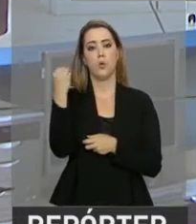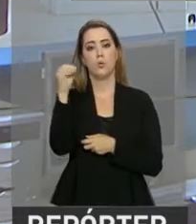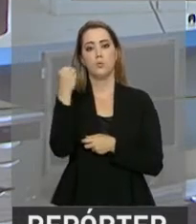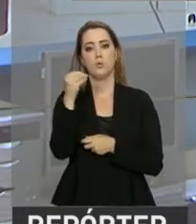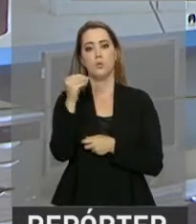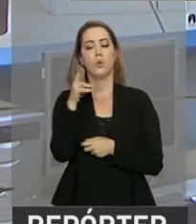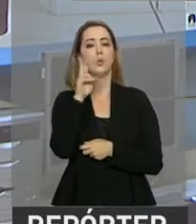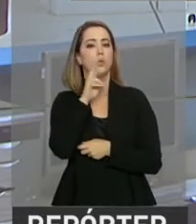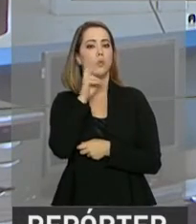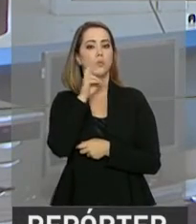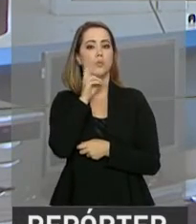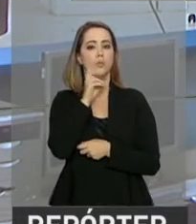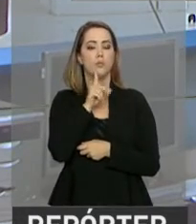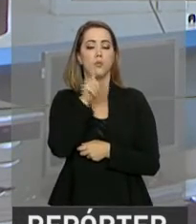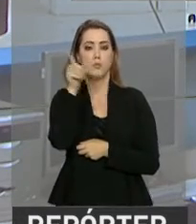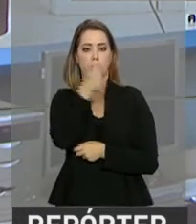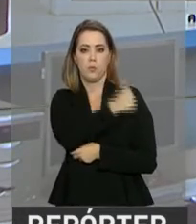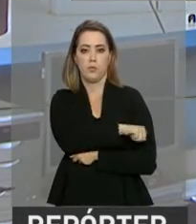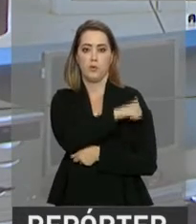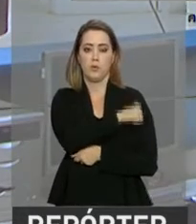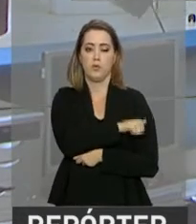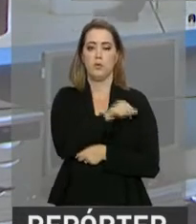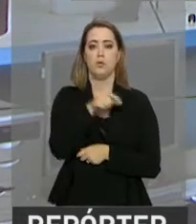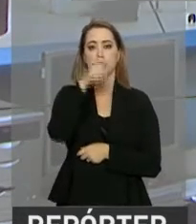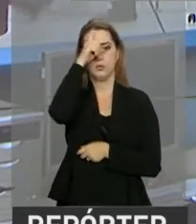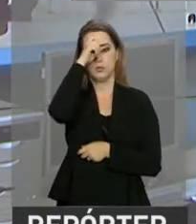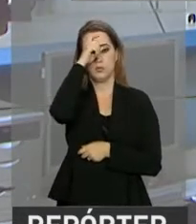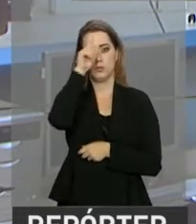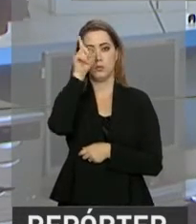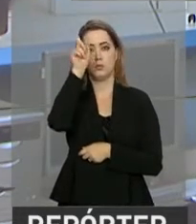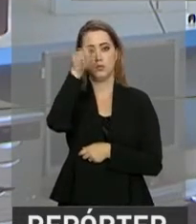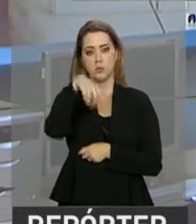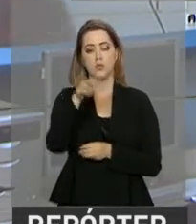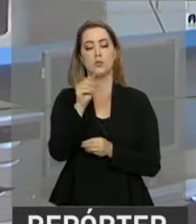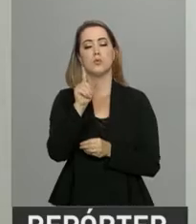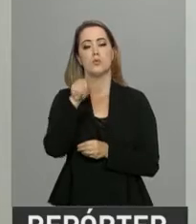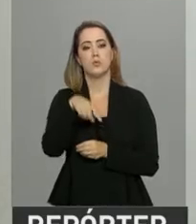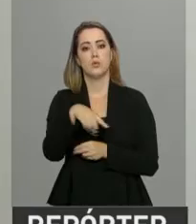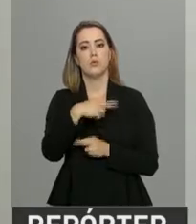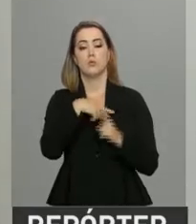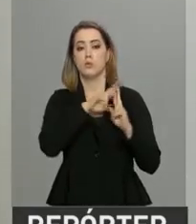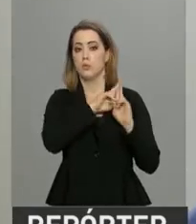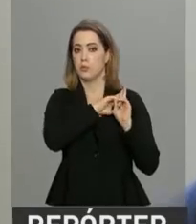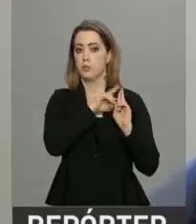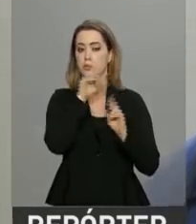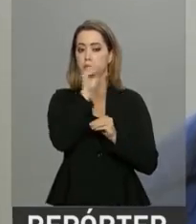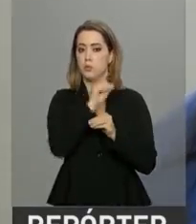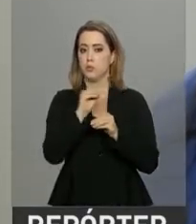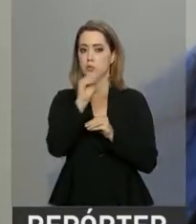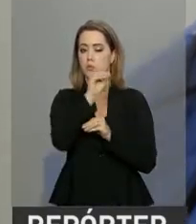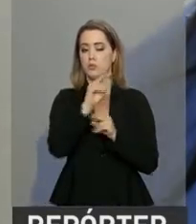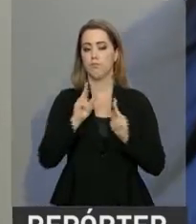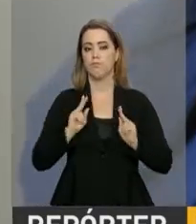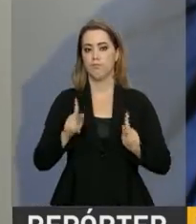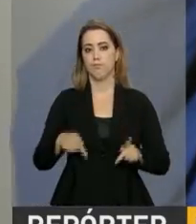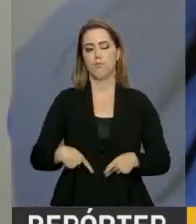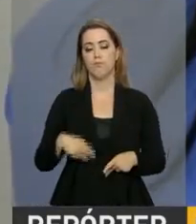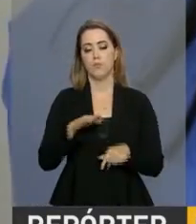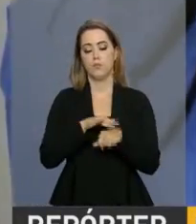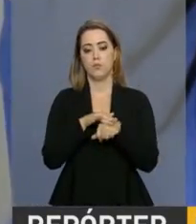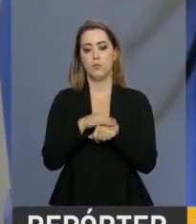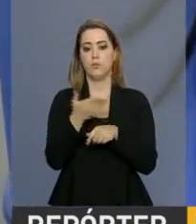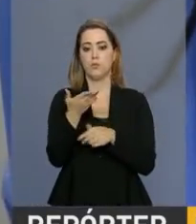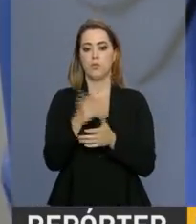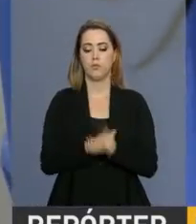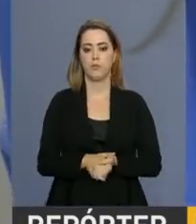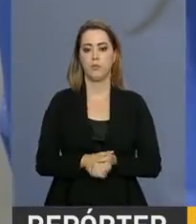um hospital público é referência no tratamento humanizado dessa doença. Quando um câncer de mama chega sem avisar